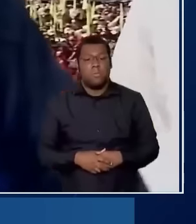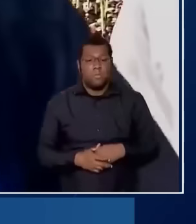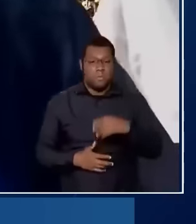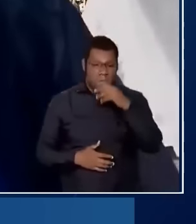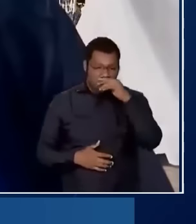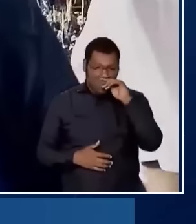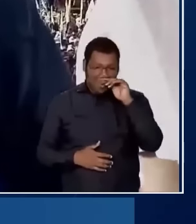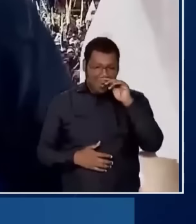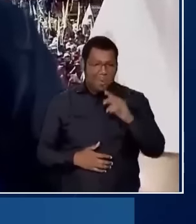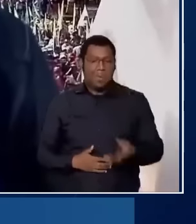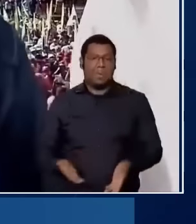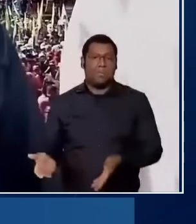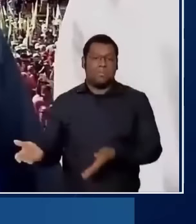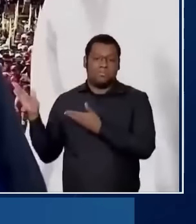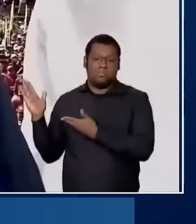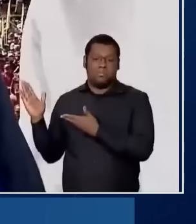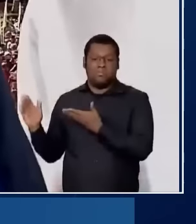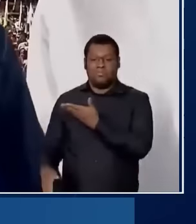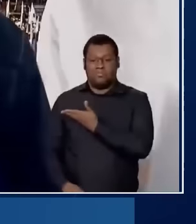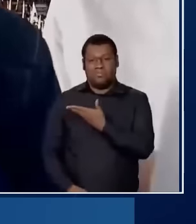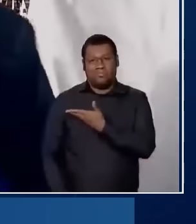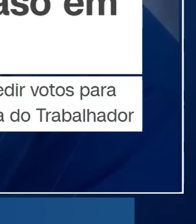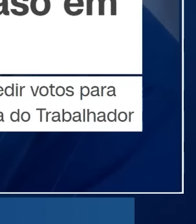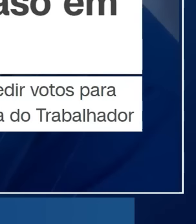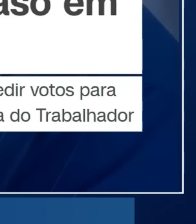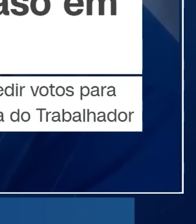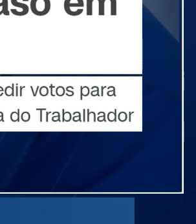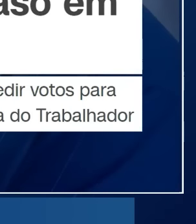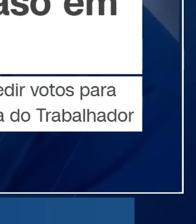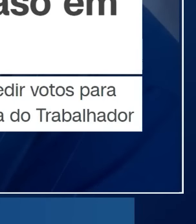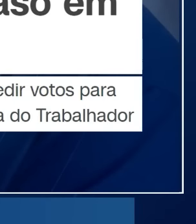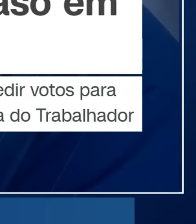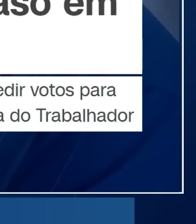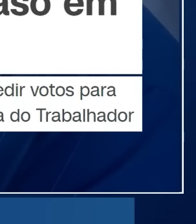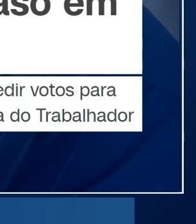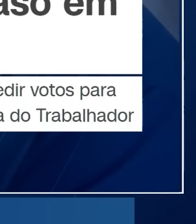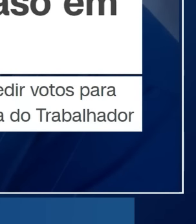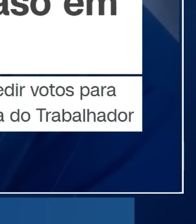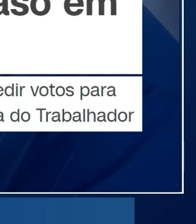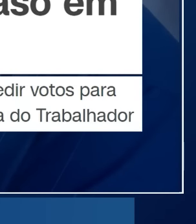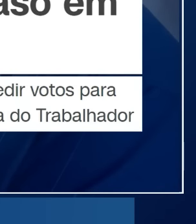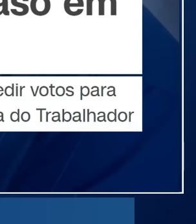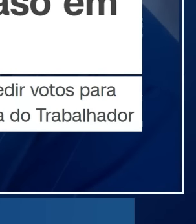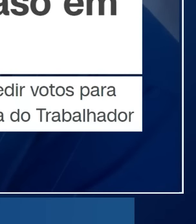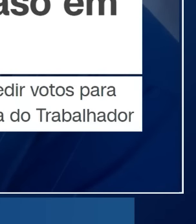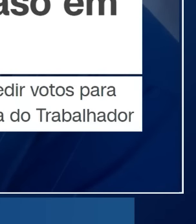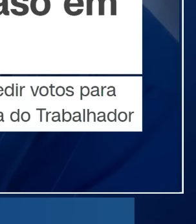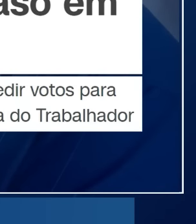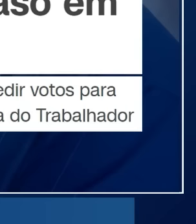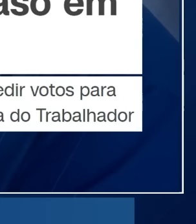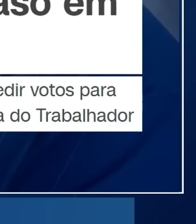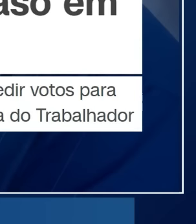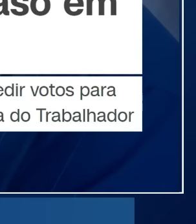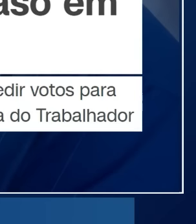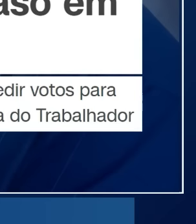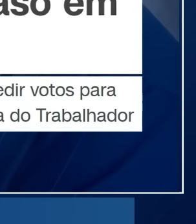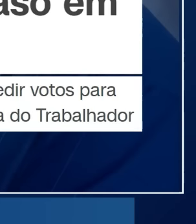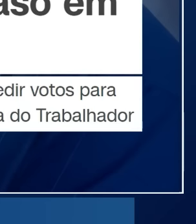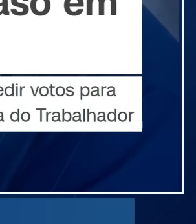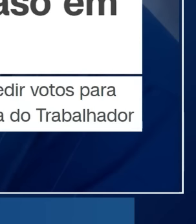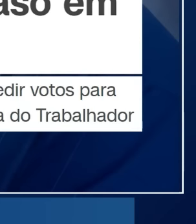o que ele acha que deve fazer politicamente, porque eu vejo como algo muito importante essa eleição em São